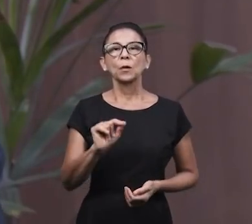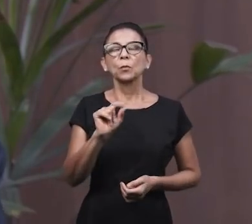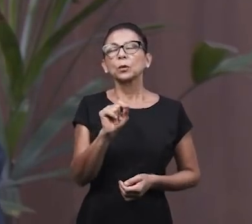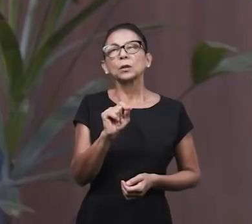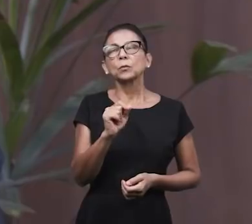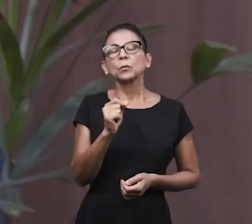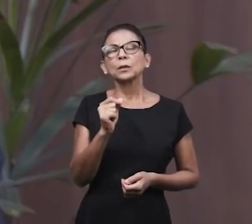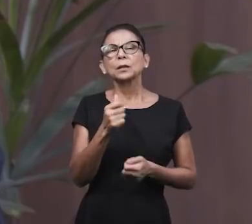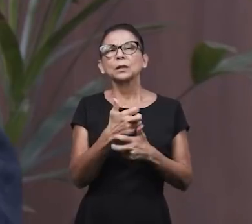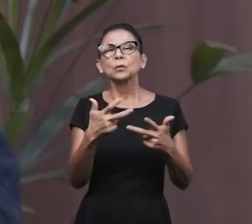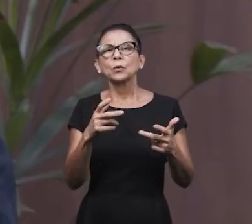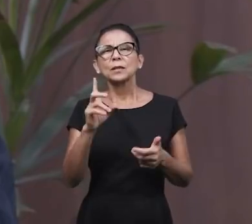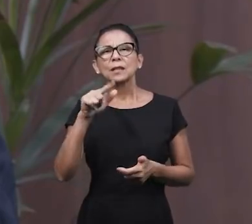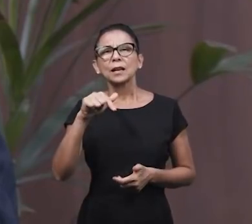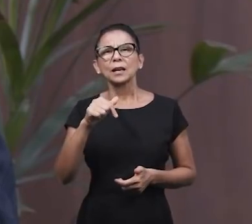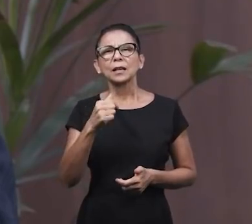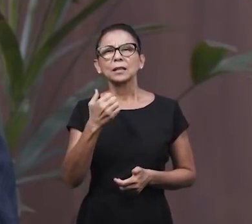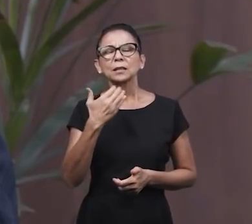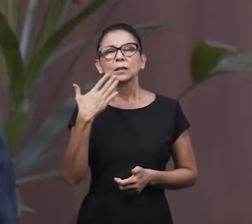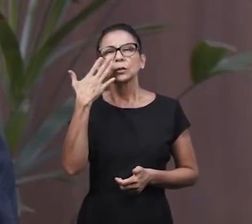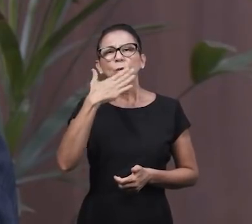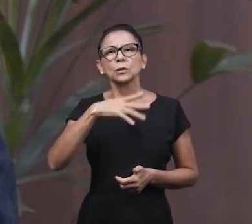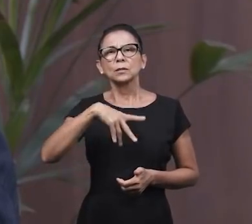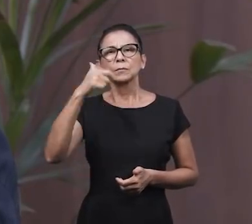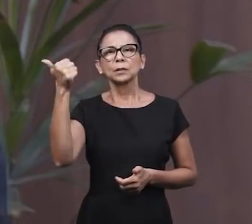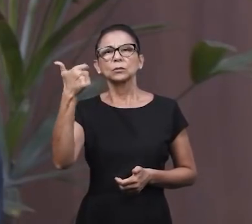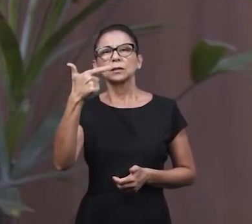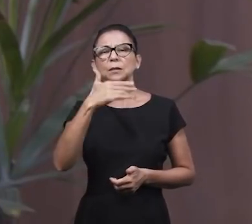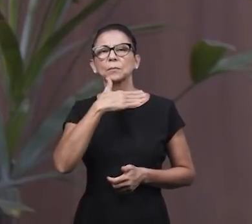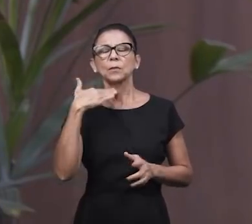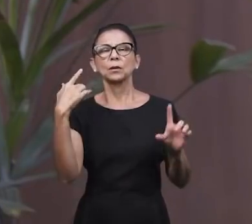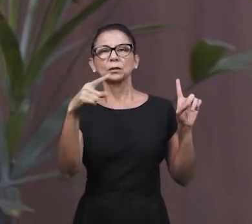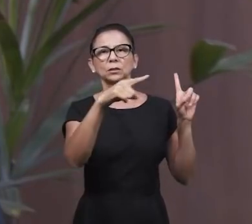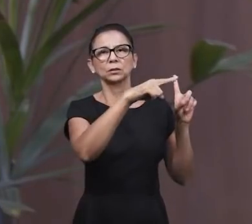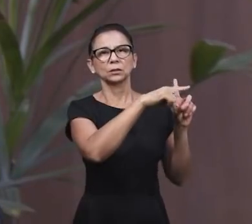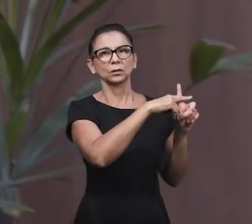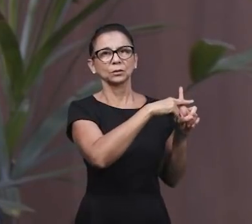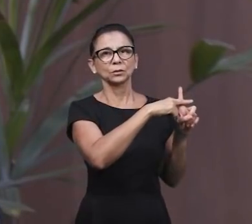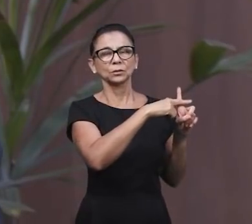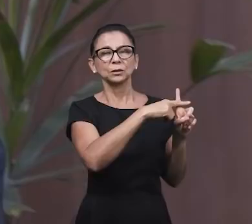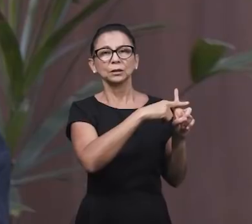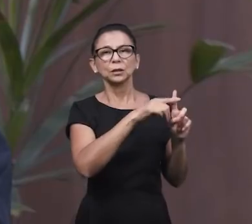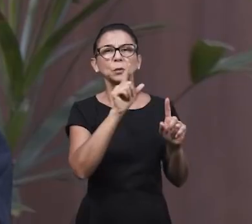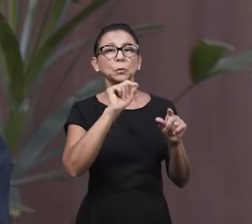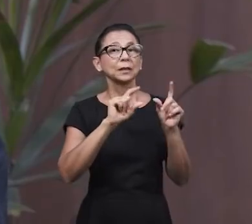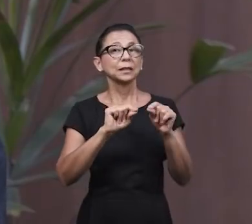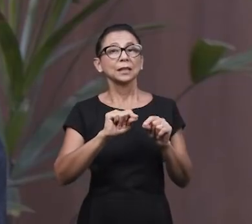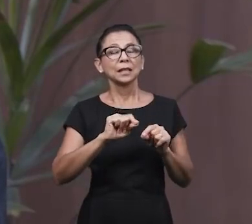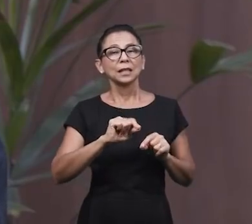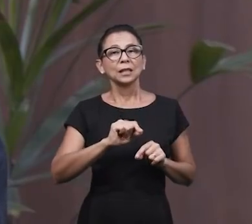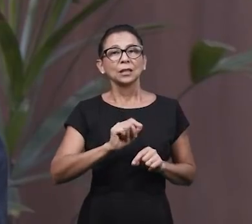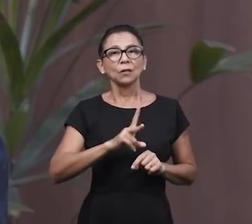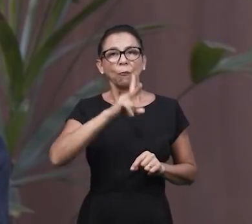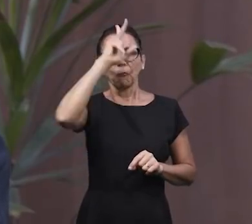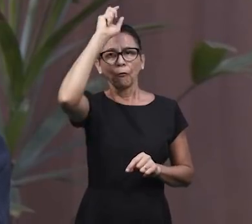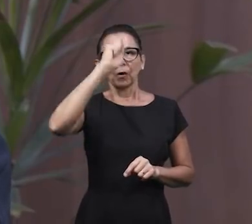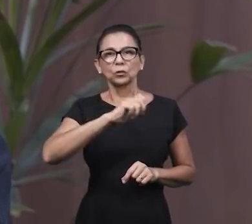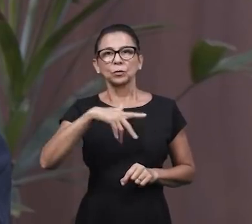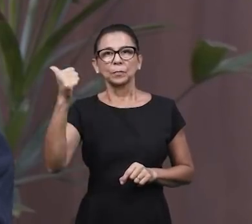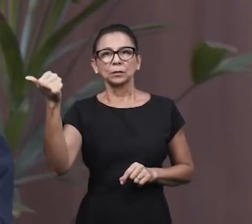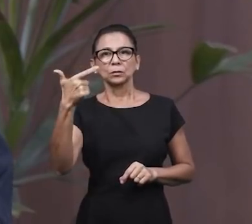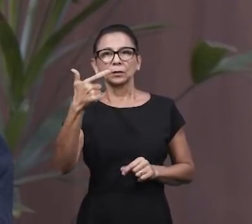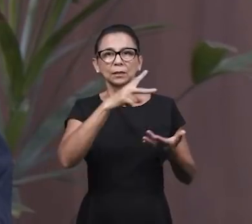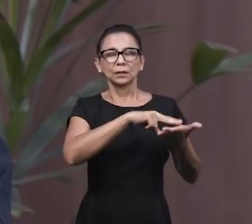a morte de Jesus para nós, naturalmente? E que coisa há mais forte do que a ressurreição dele? Então,